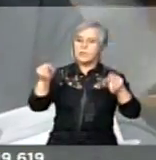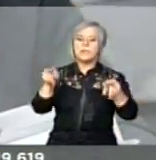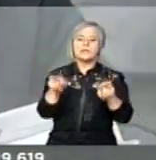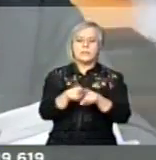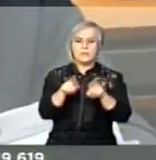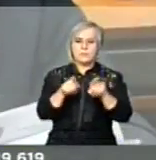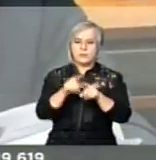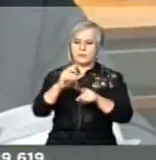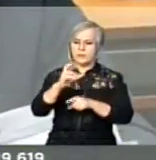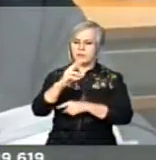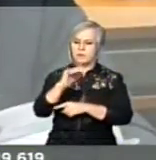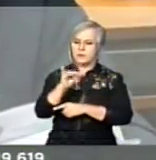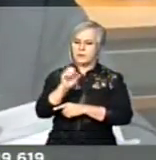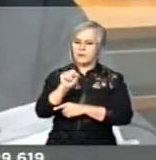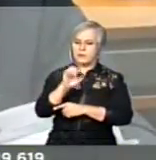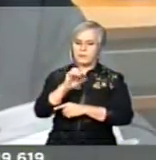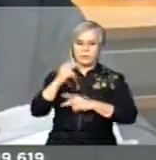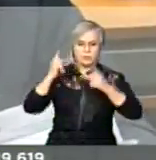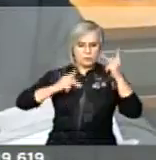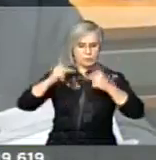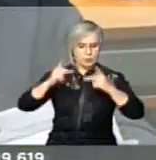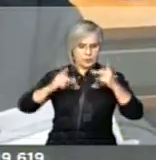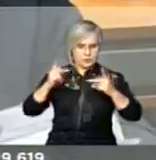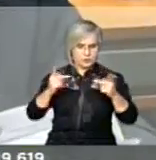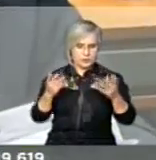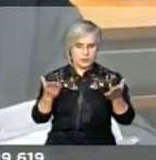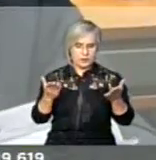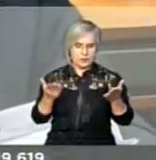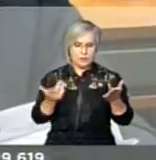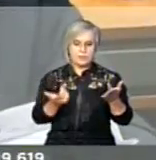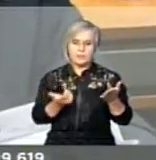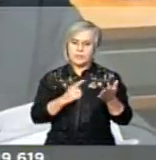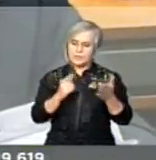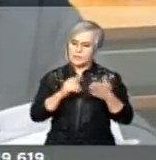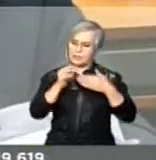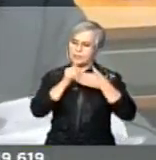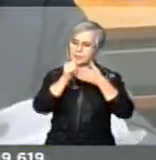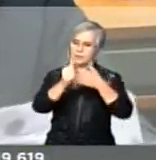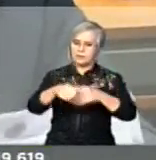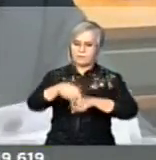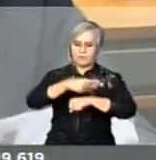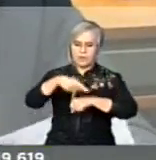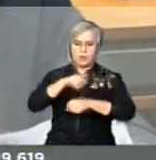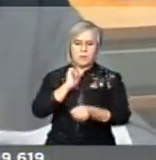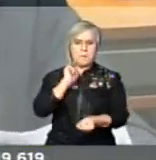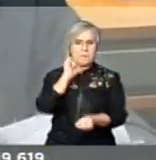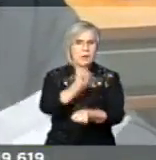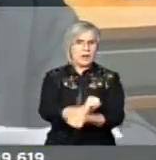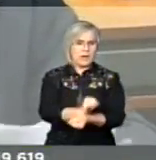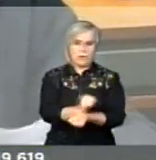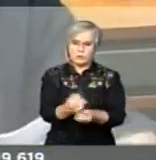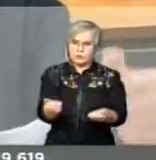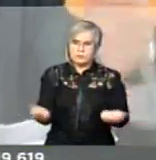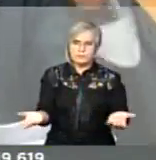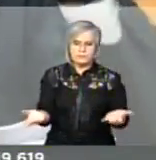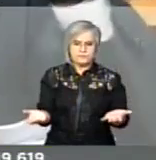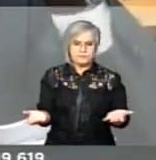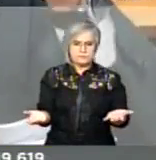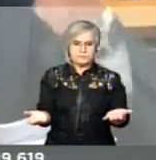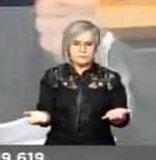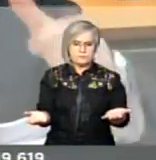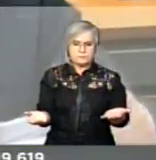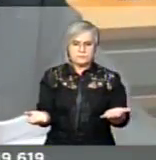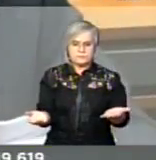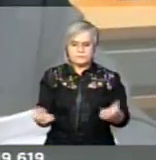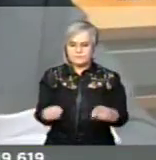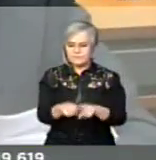crise política de sérios contornos e que tem conduzido o país a uma paralisia asfixiante. A indignação com